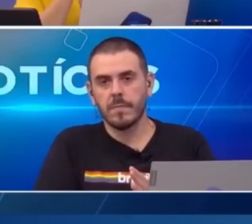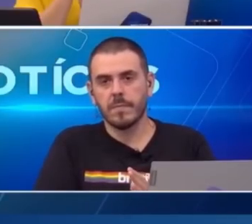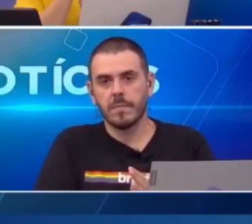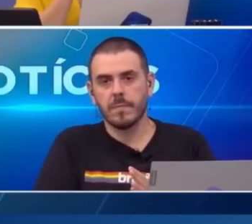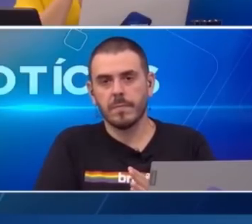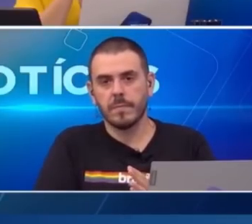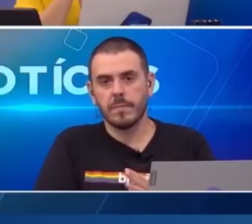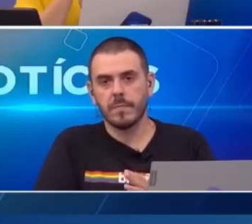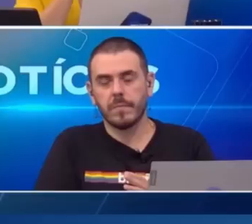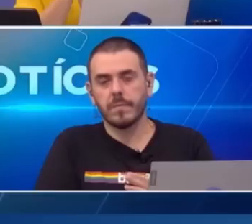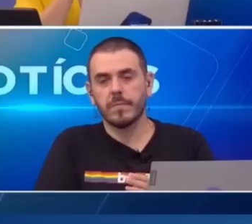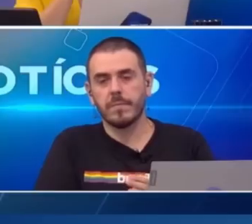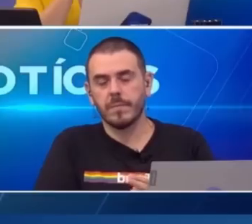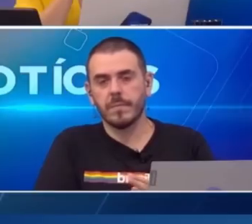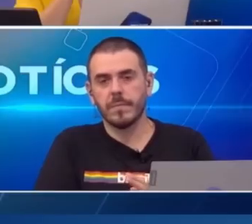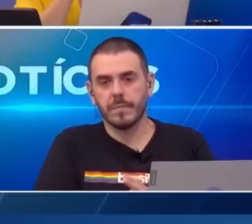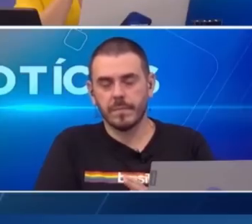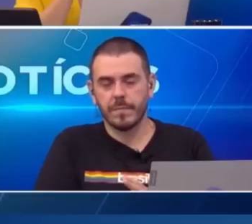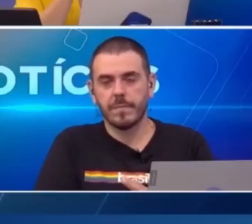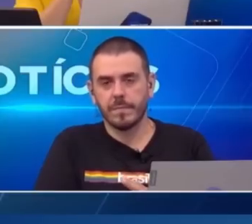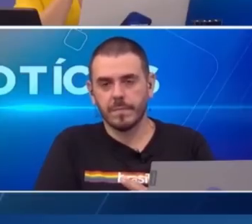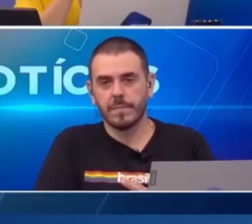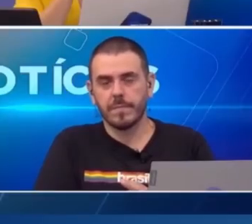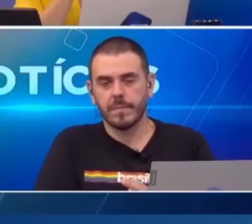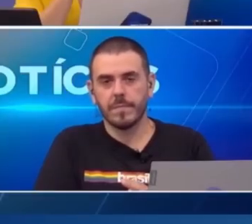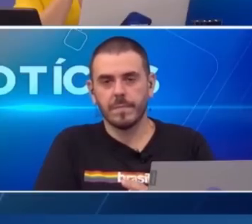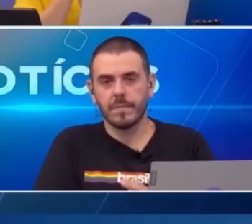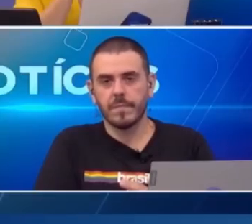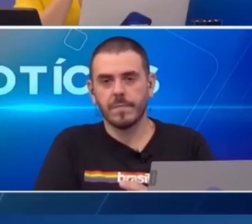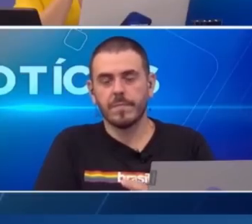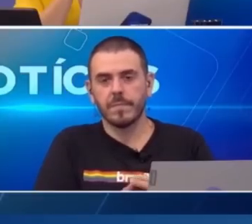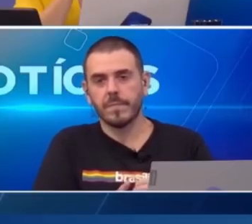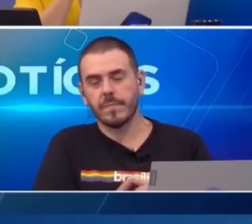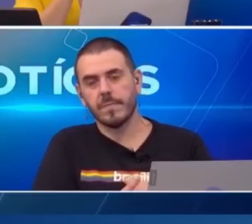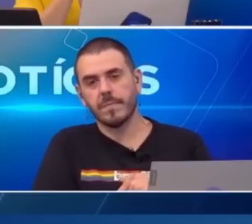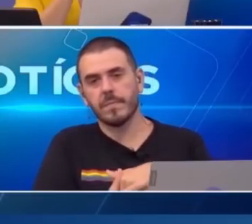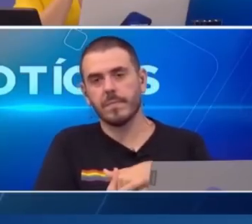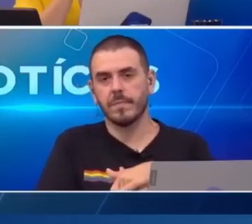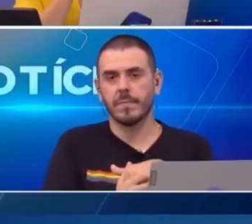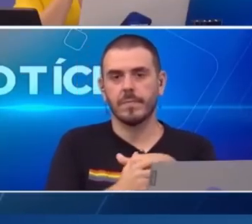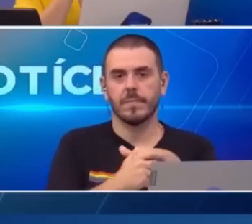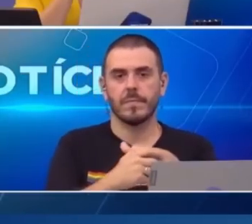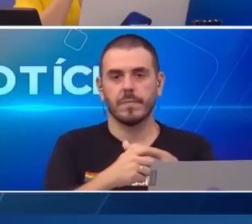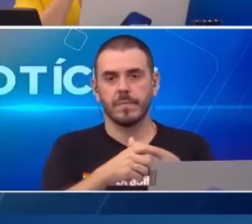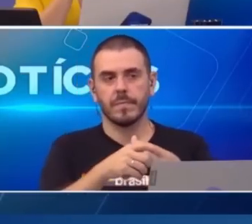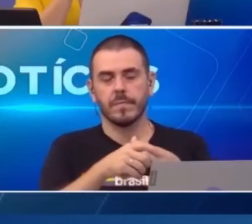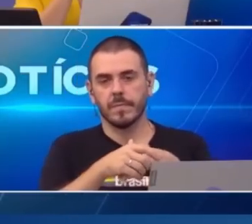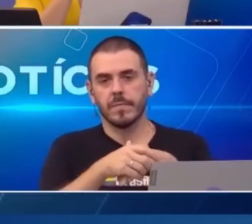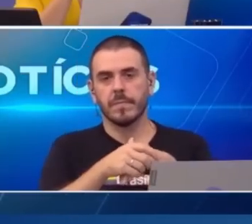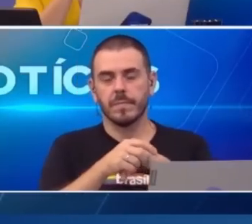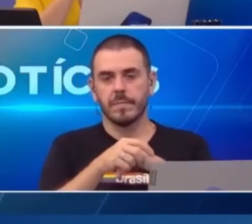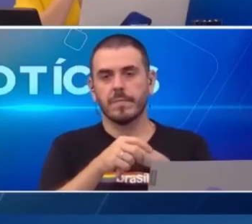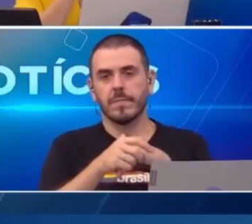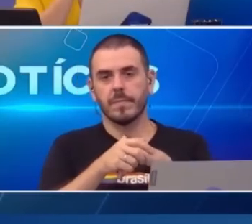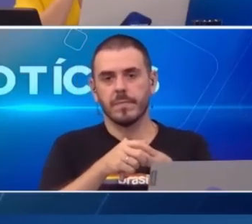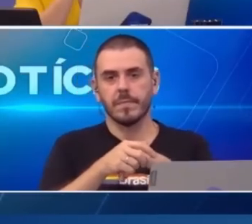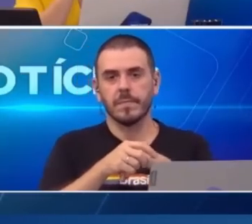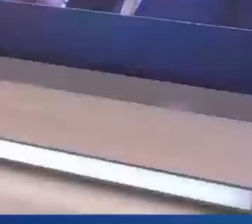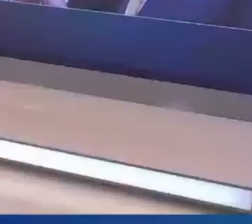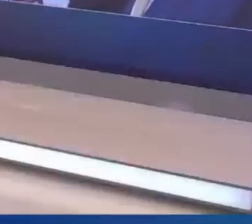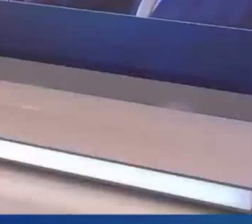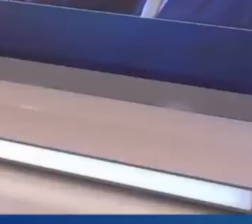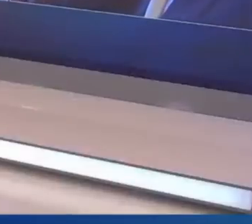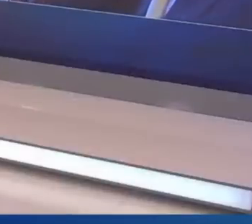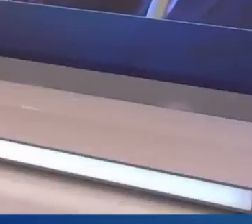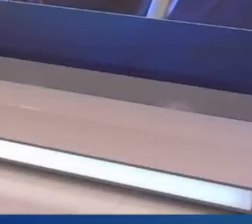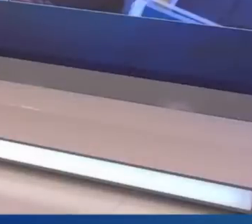do Jardins do Leblon da galera muito rica Tu vive nessa bolha porque o país a terra arrasada o